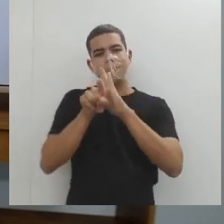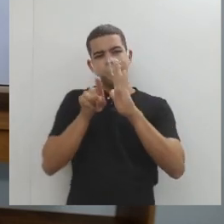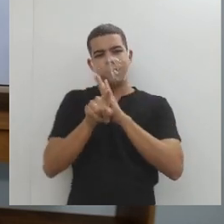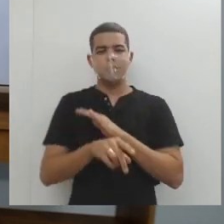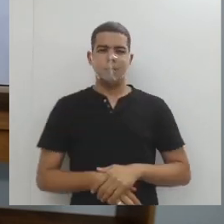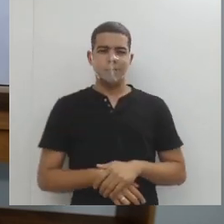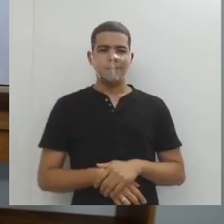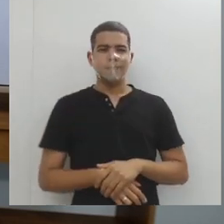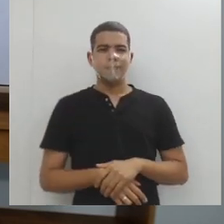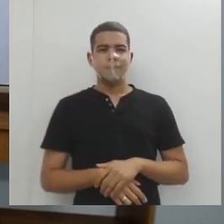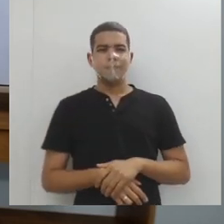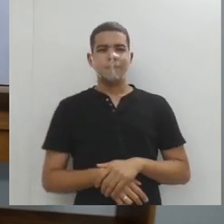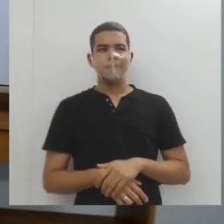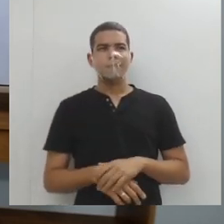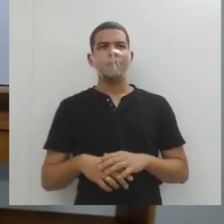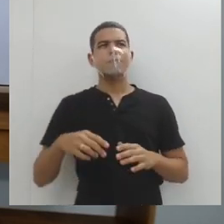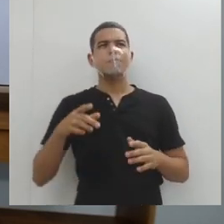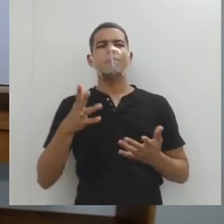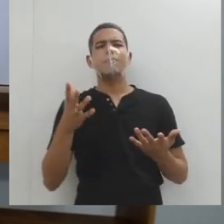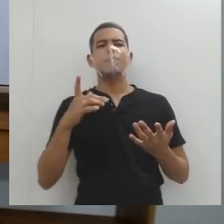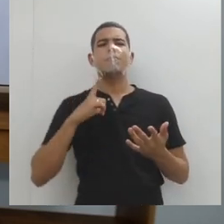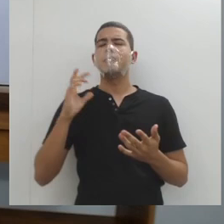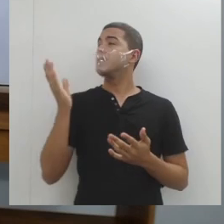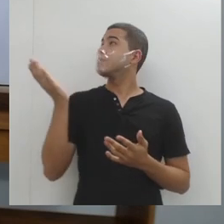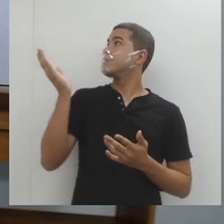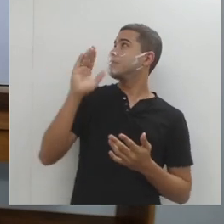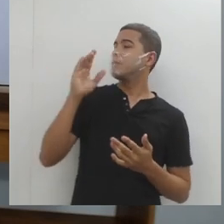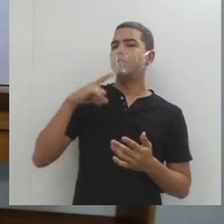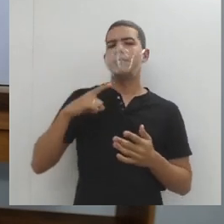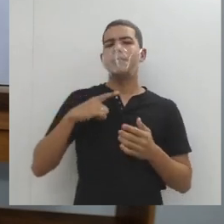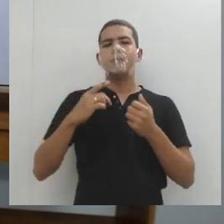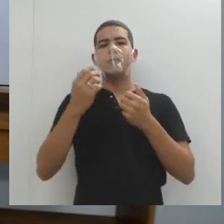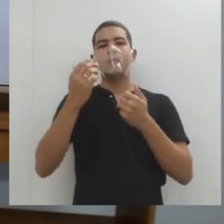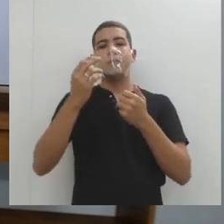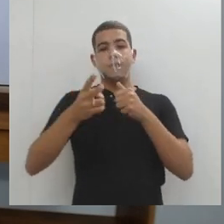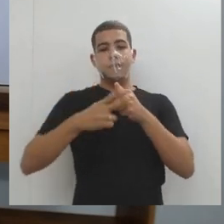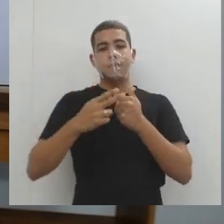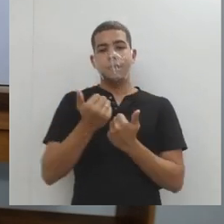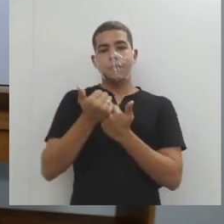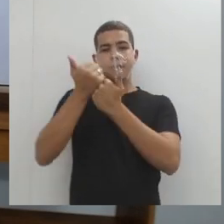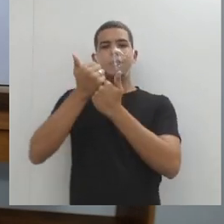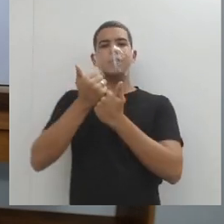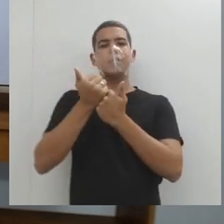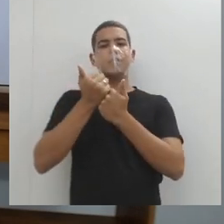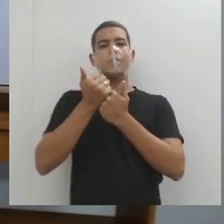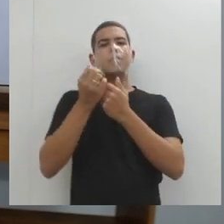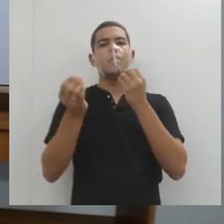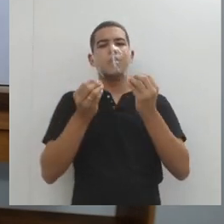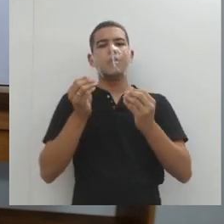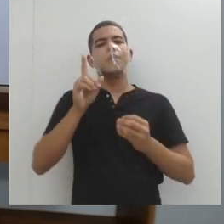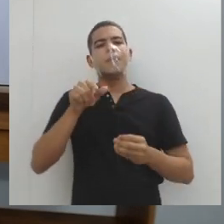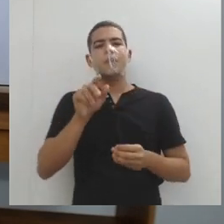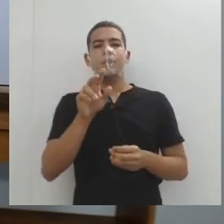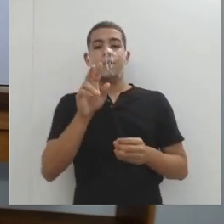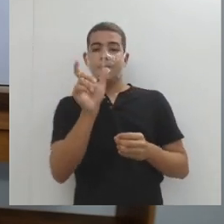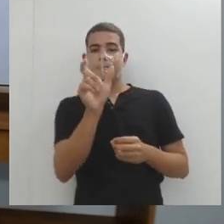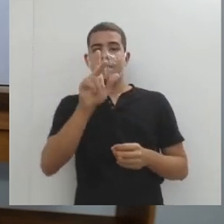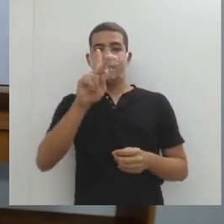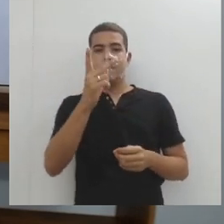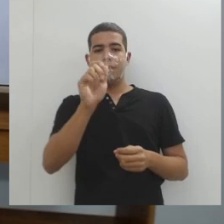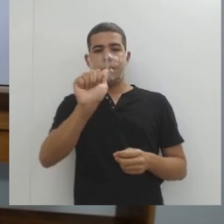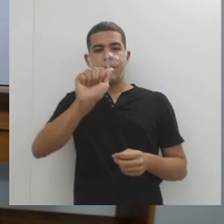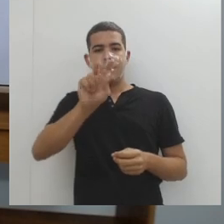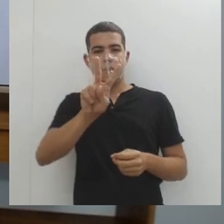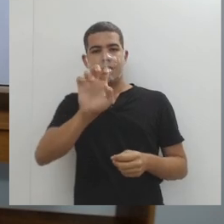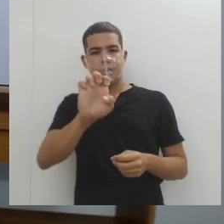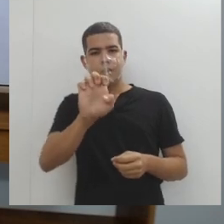vai ter 2 verbos auxiliares. Quais são esses 2 verbos auxiliares? Vai ser o verbo have nas suas diversas formas, nas suas 2 formas, né?